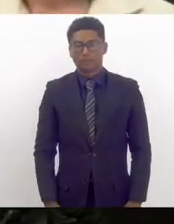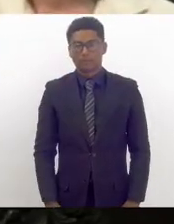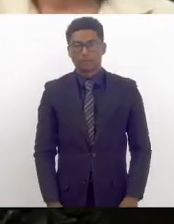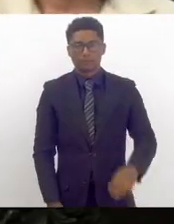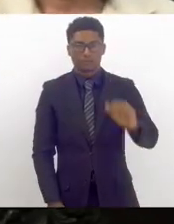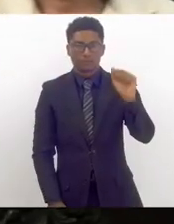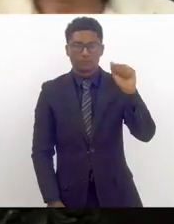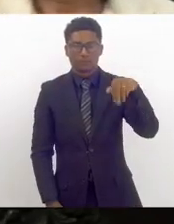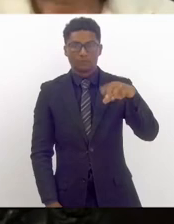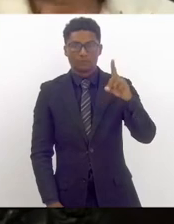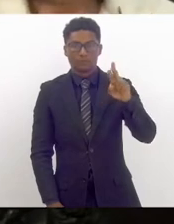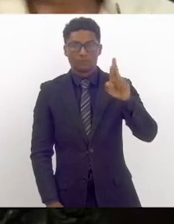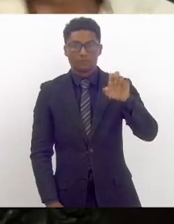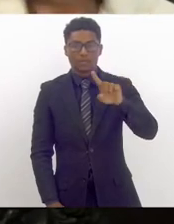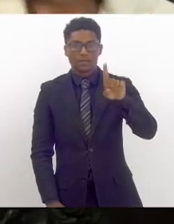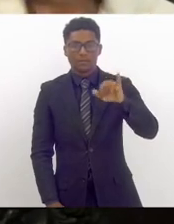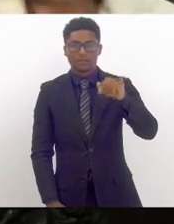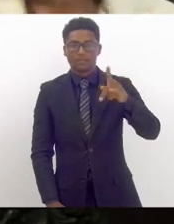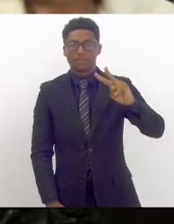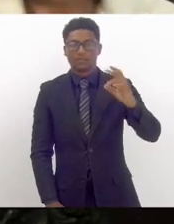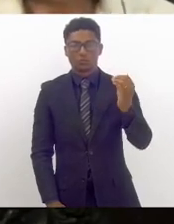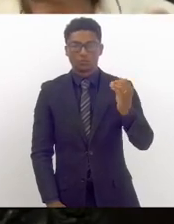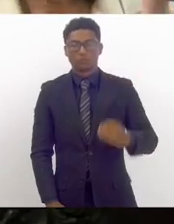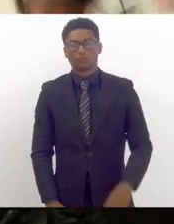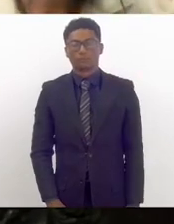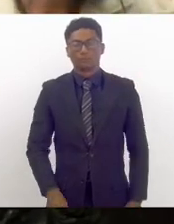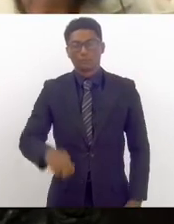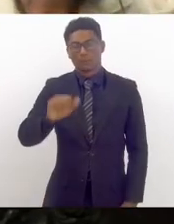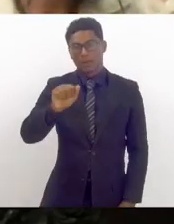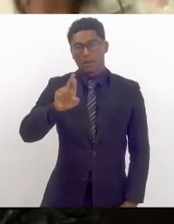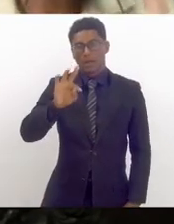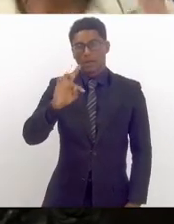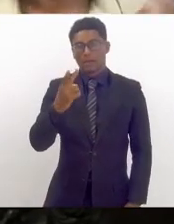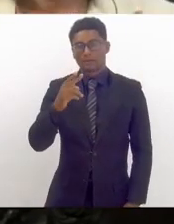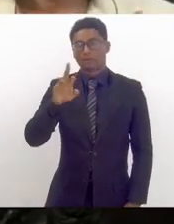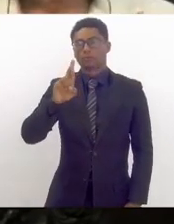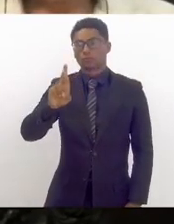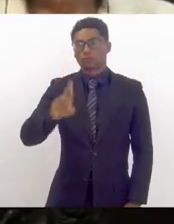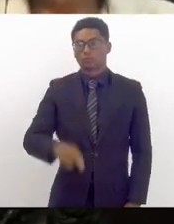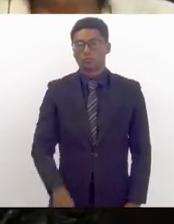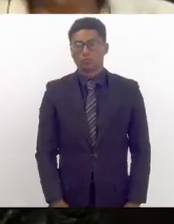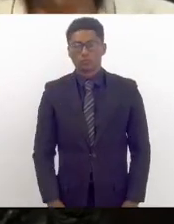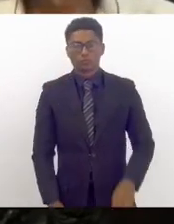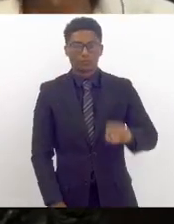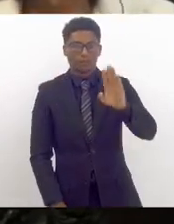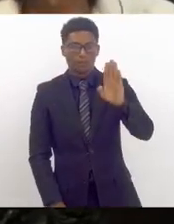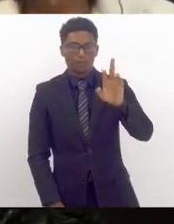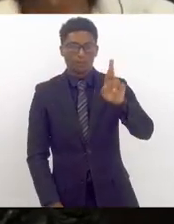Andrezinho Siciliano, Arthur Monteiro, Brazão,